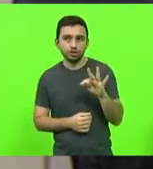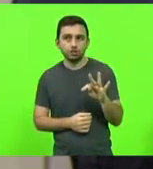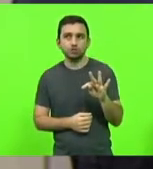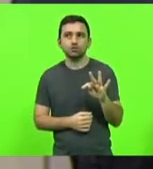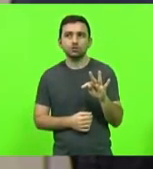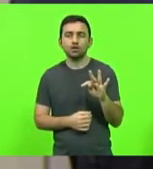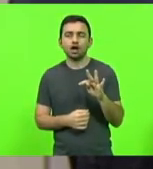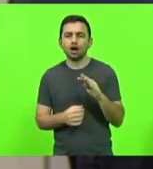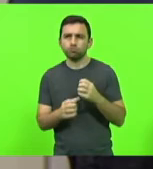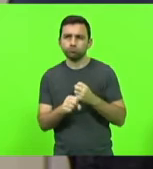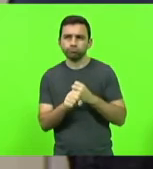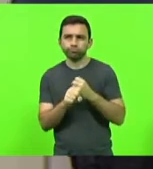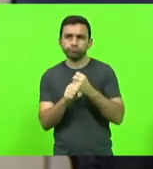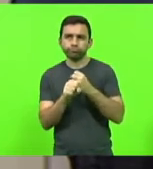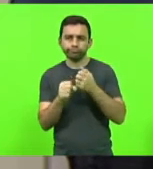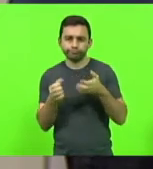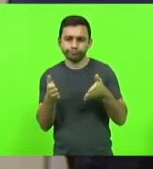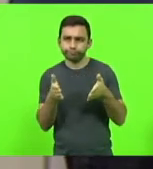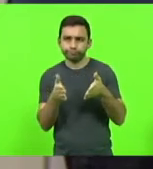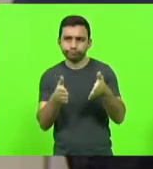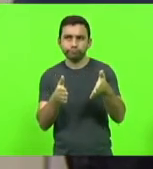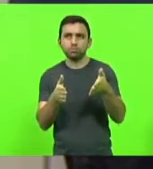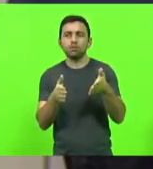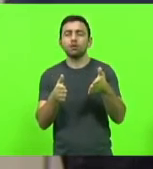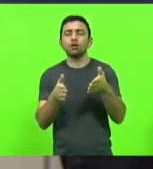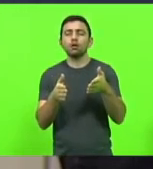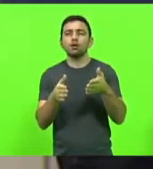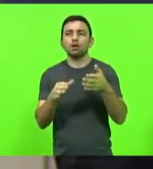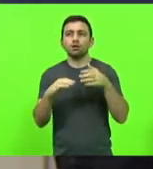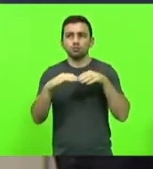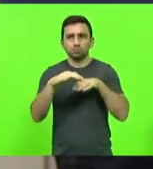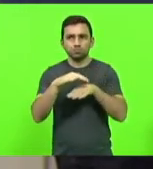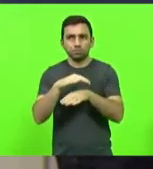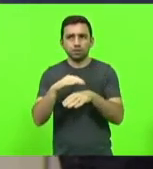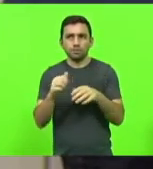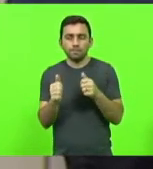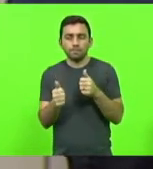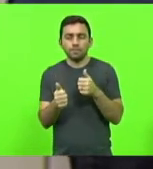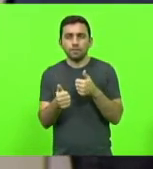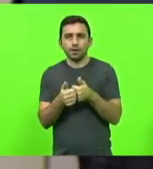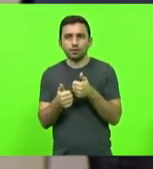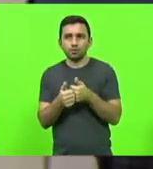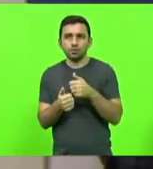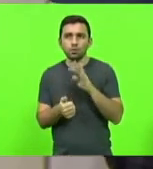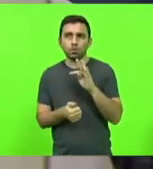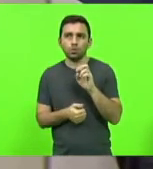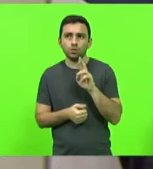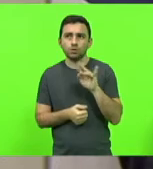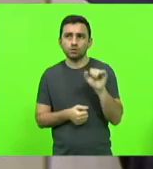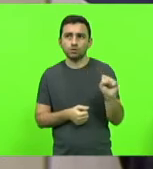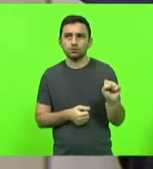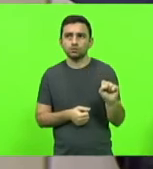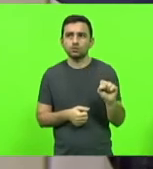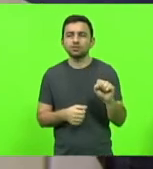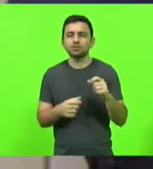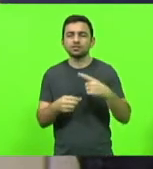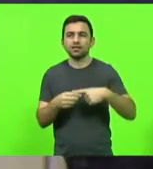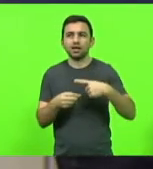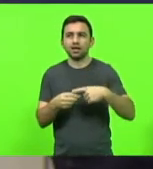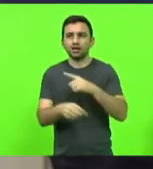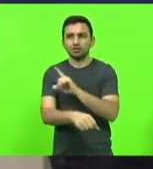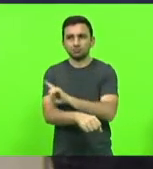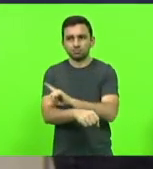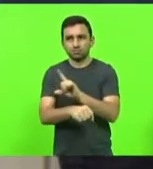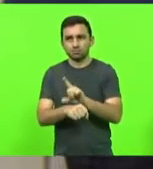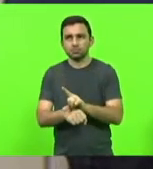na BR-282, especificamente na rotatória com a Avenida das Torres, município de Lages, em discussão. Não havendo quem